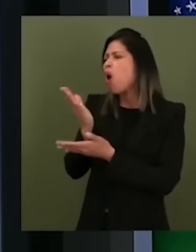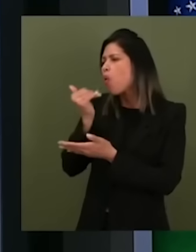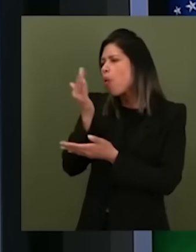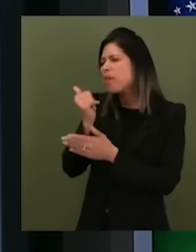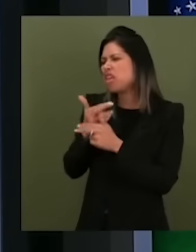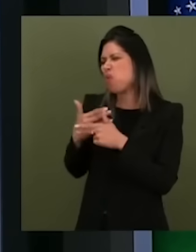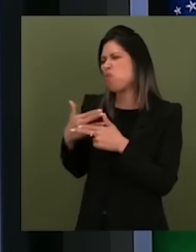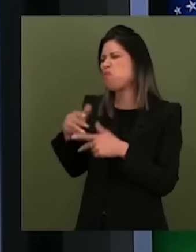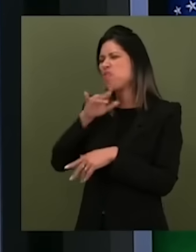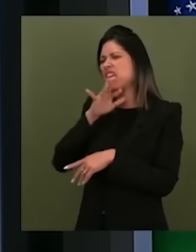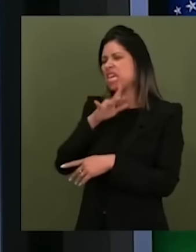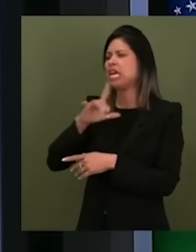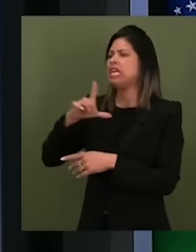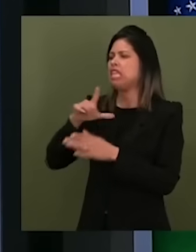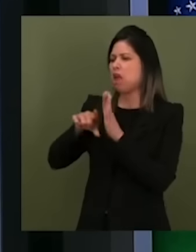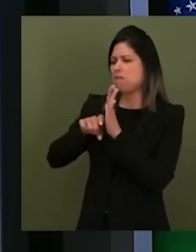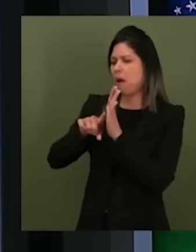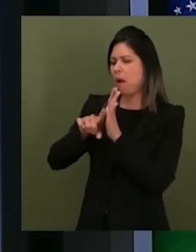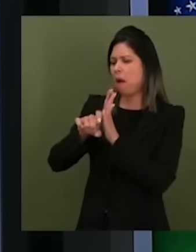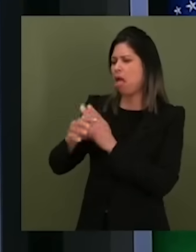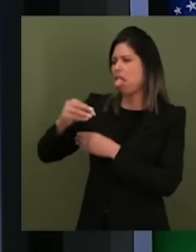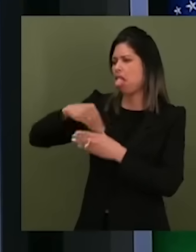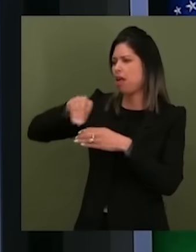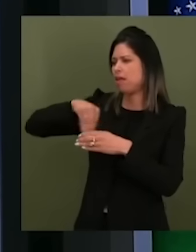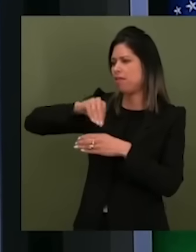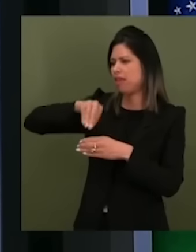caco de vidro, e são mulheres